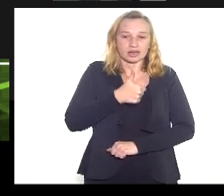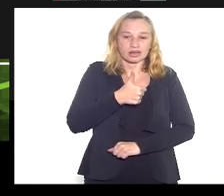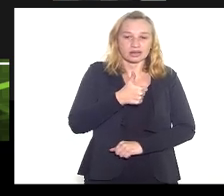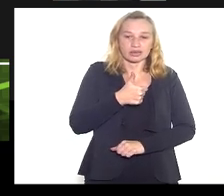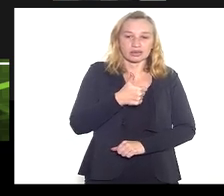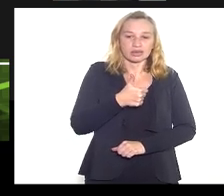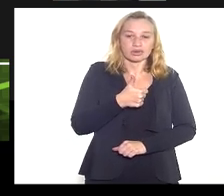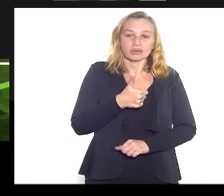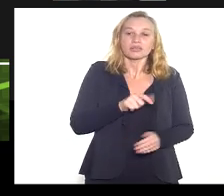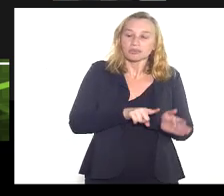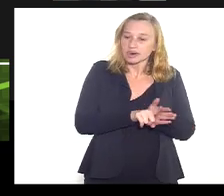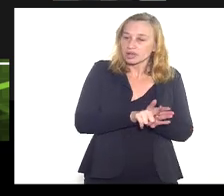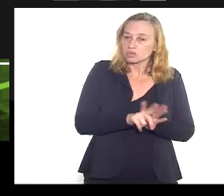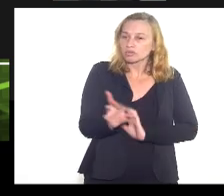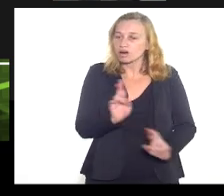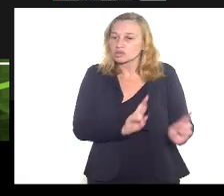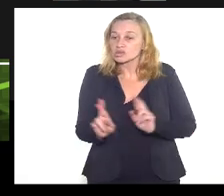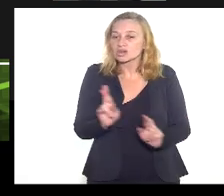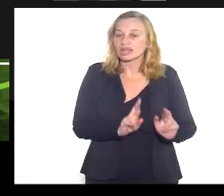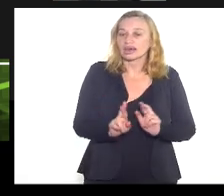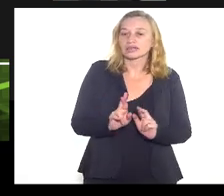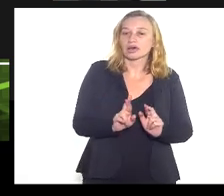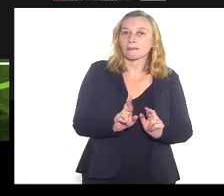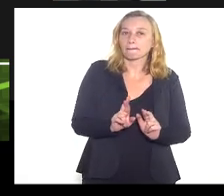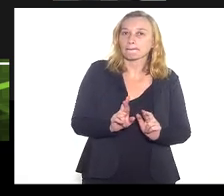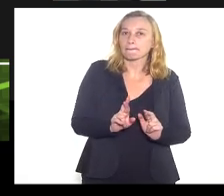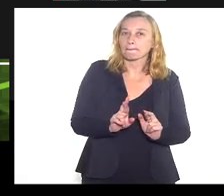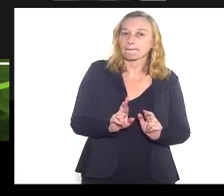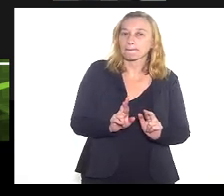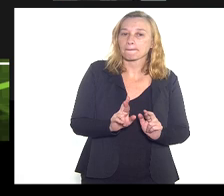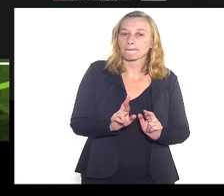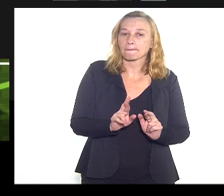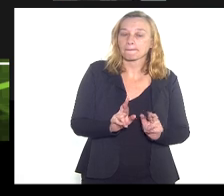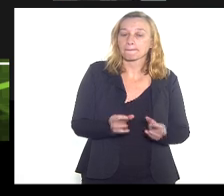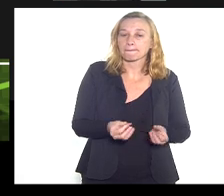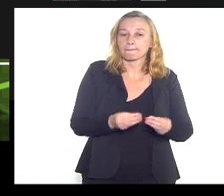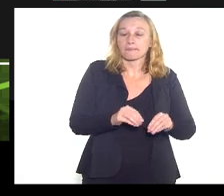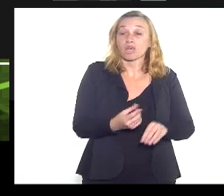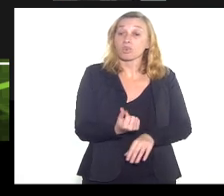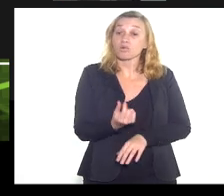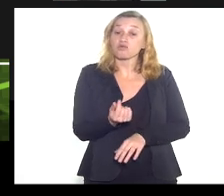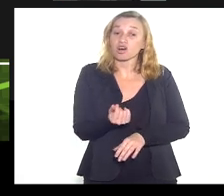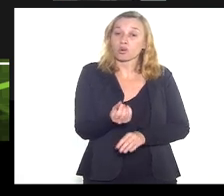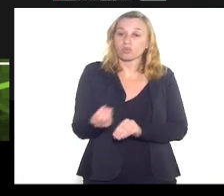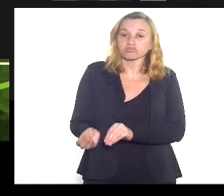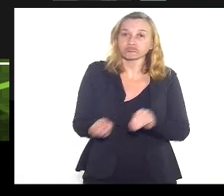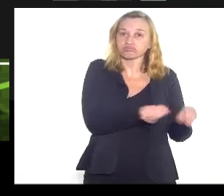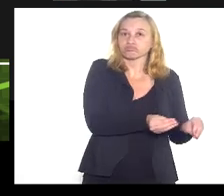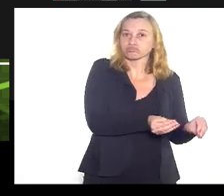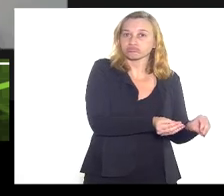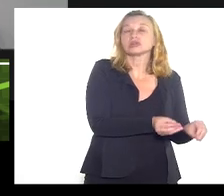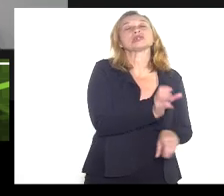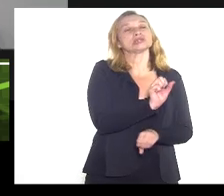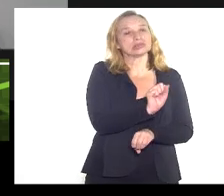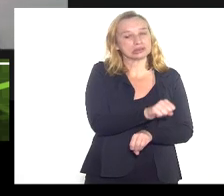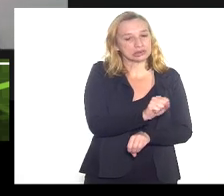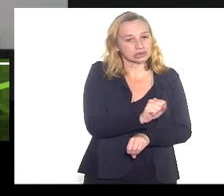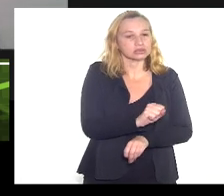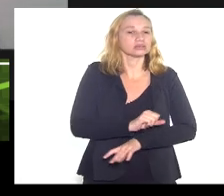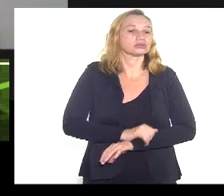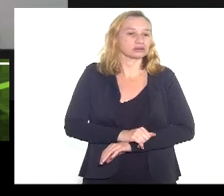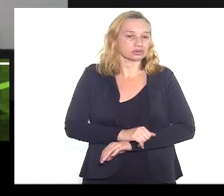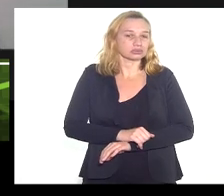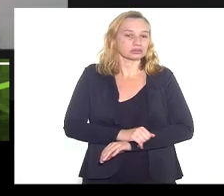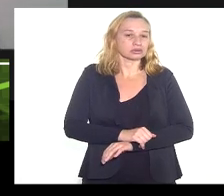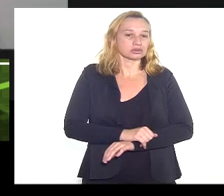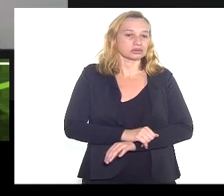pergunta, que foi relacionada à aplicabilidade dos preços de transferência, sim, no que se